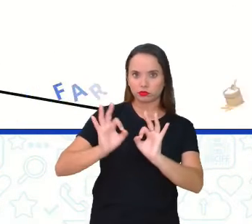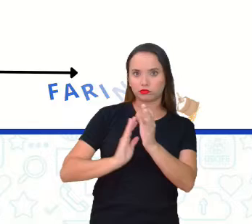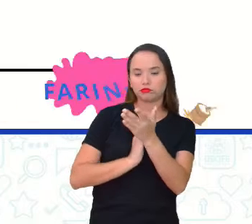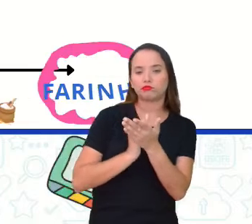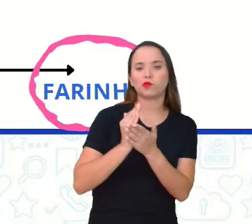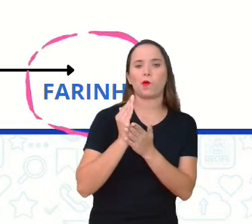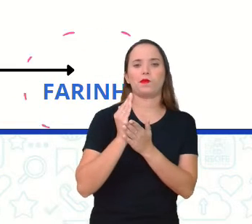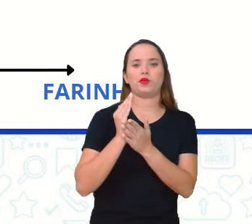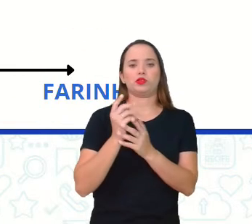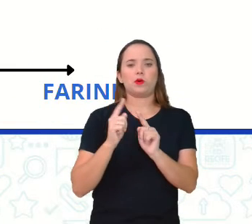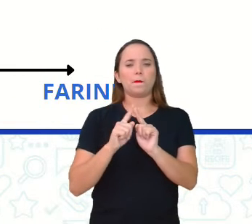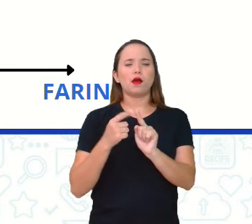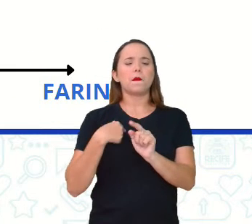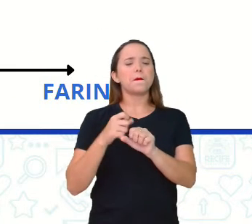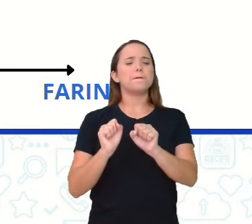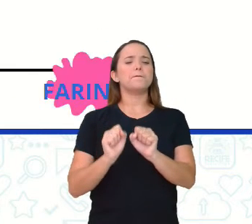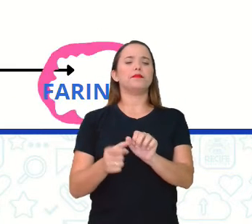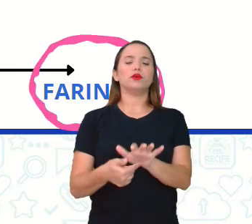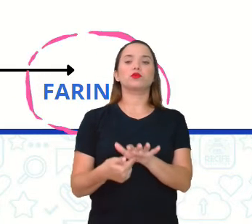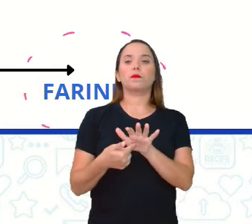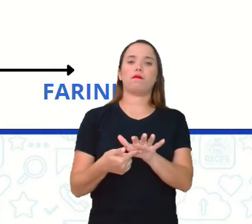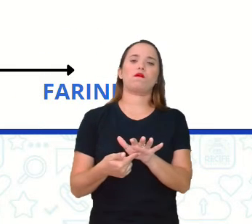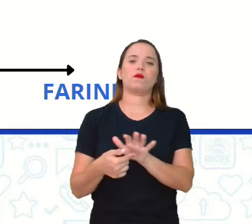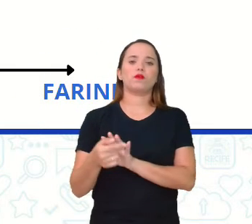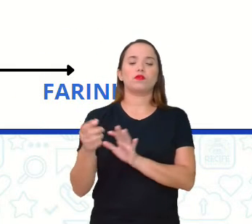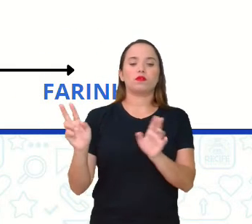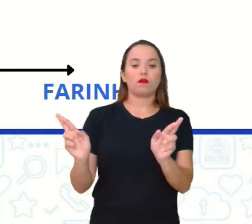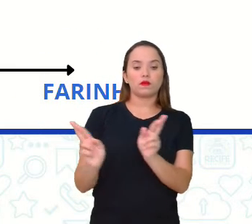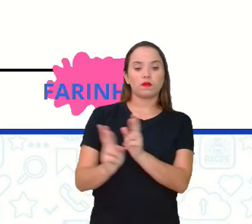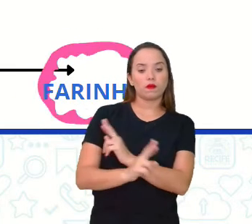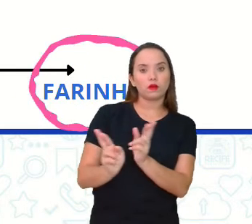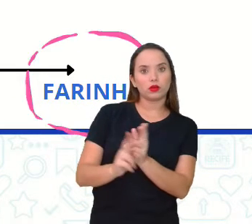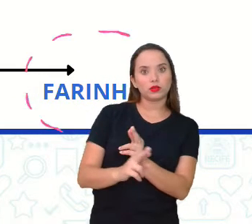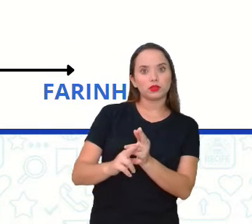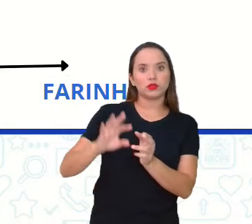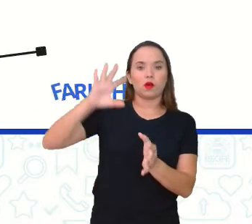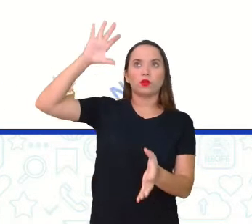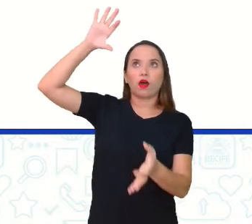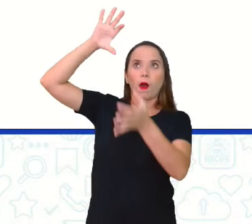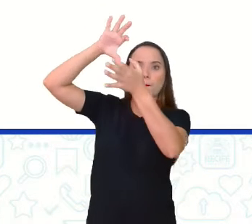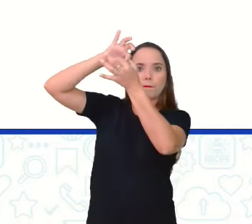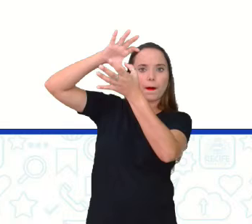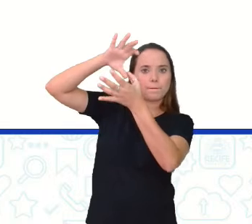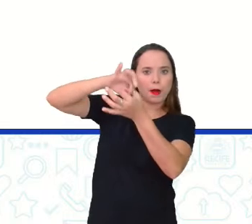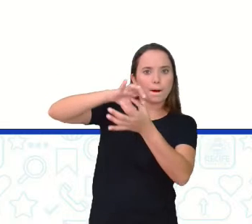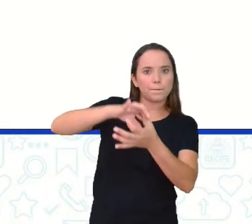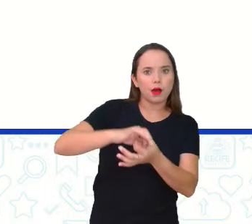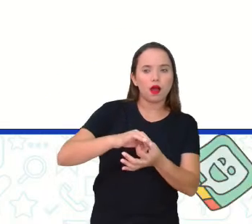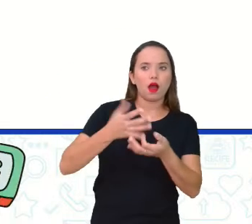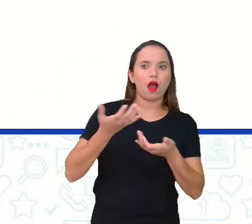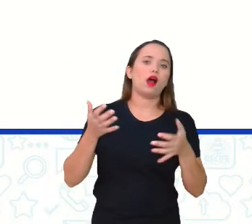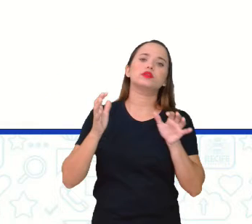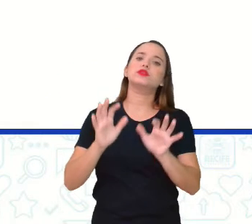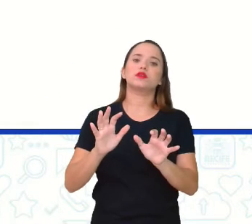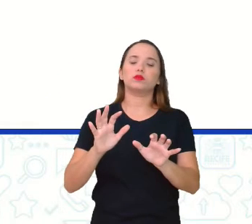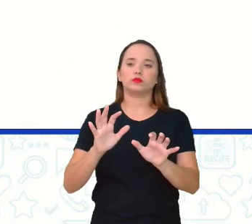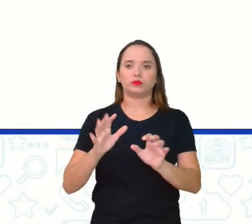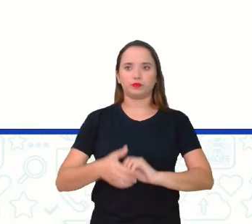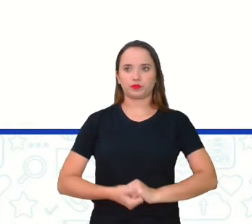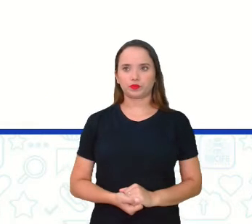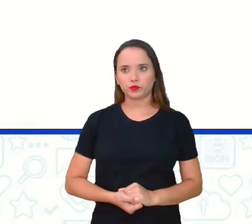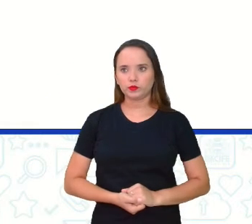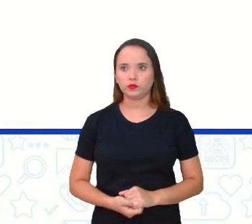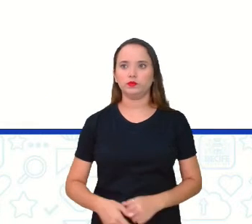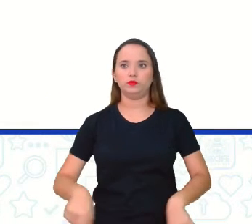posso apresentar essa relação entre farinha e pães organizado através desse gráfico.